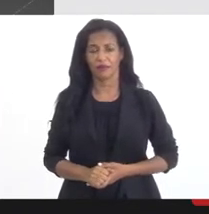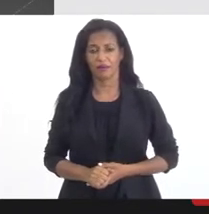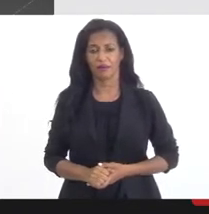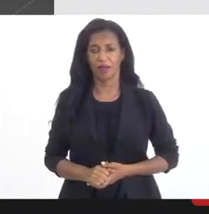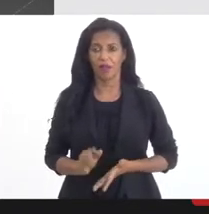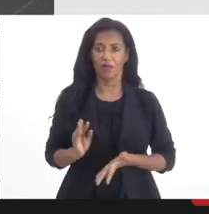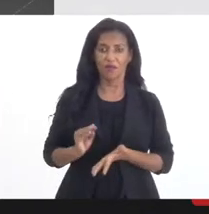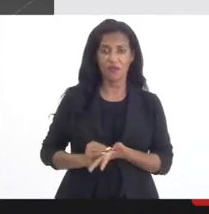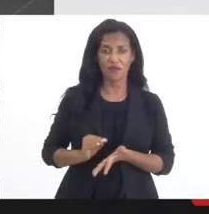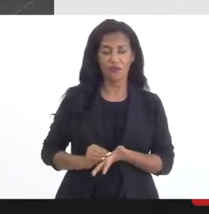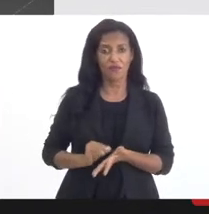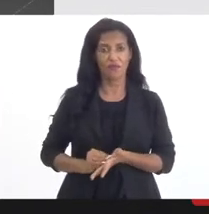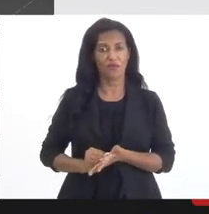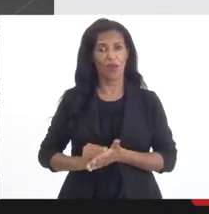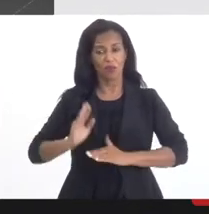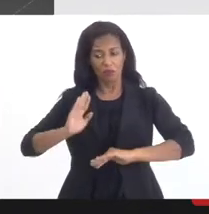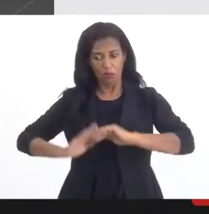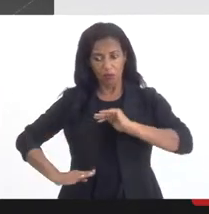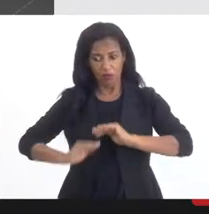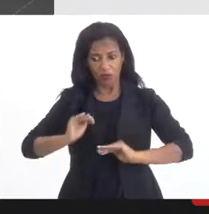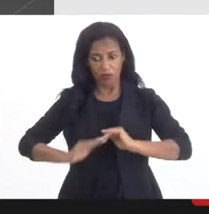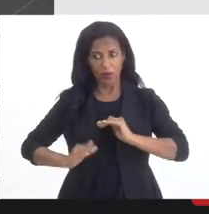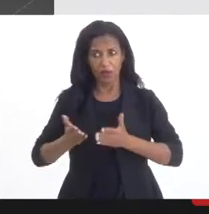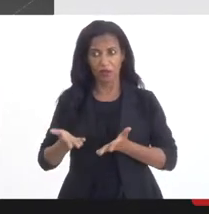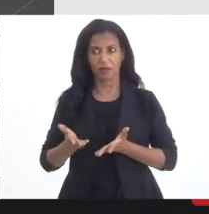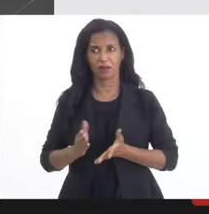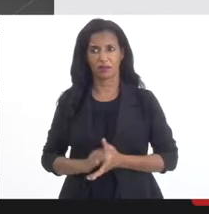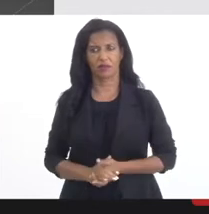Falta braço, falta funcionário.